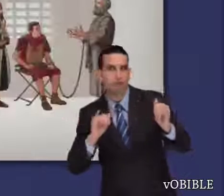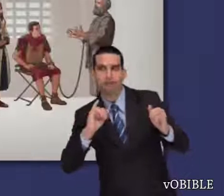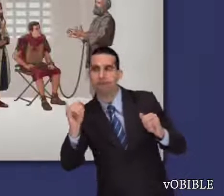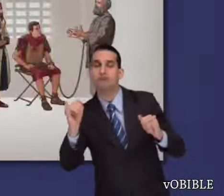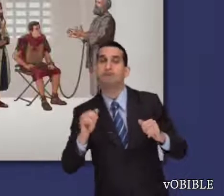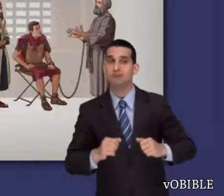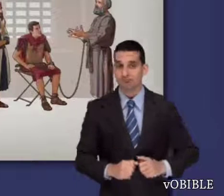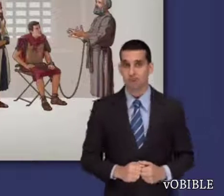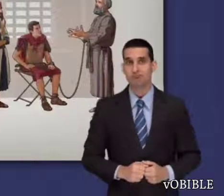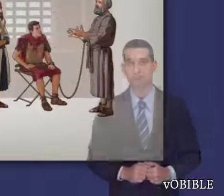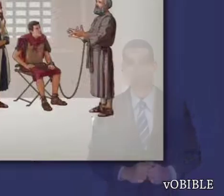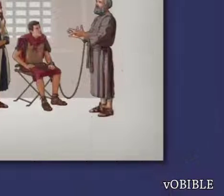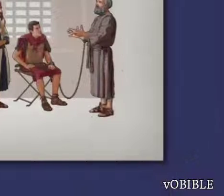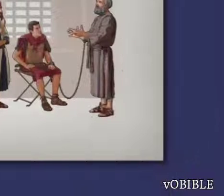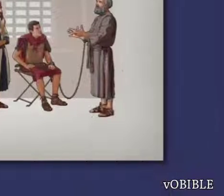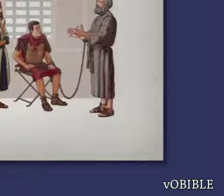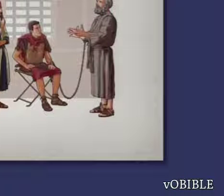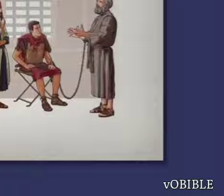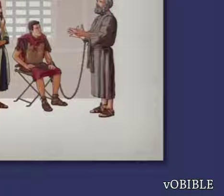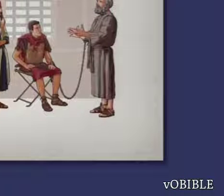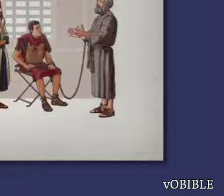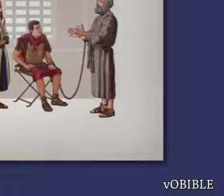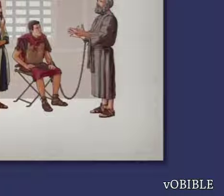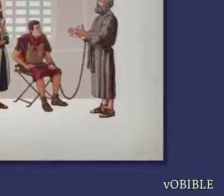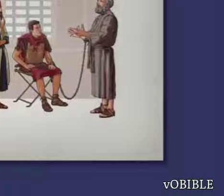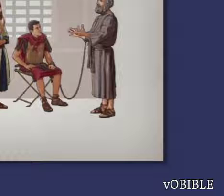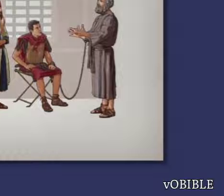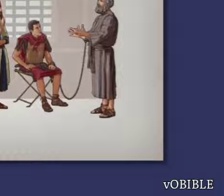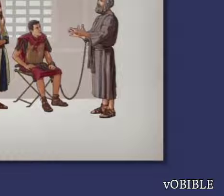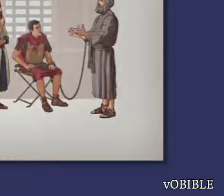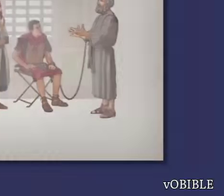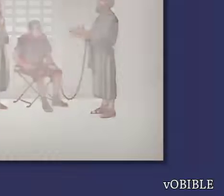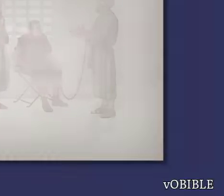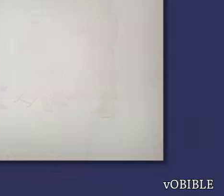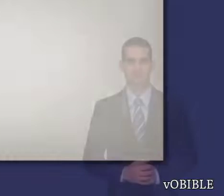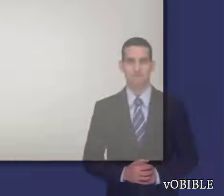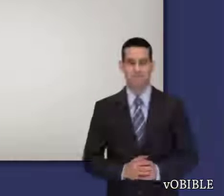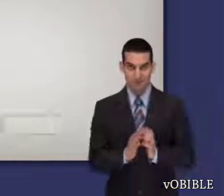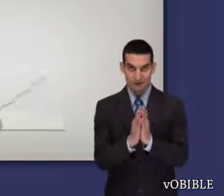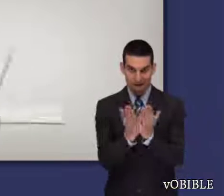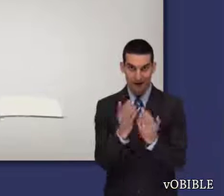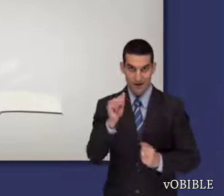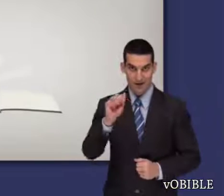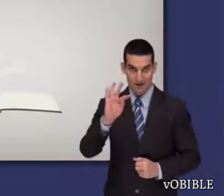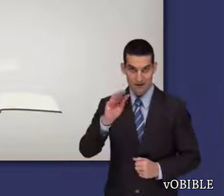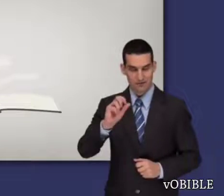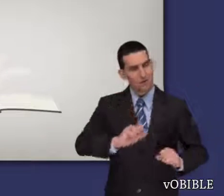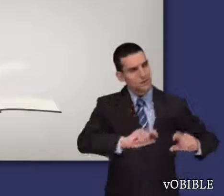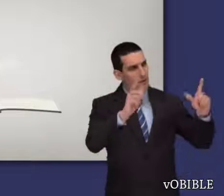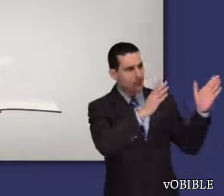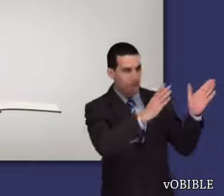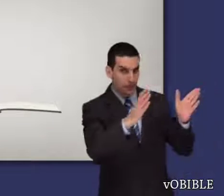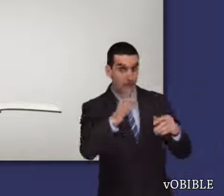Apesar de estar preso, Paulo se mantém ocupado pregando a todos que o visitam. Ao ler o livro de Atos